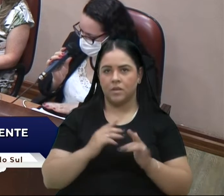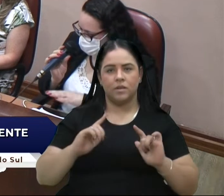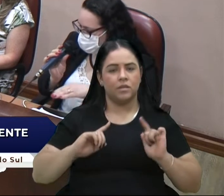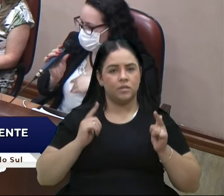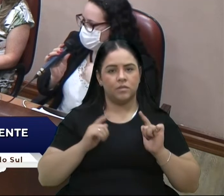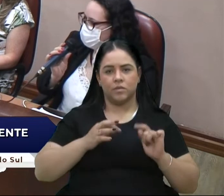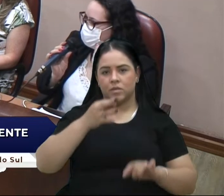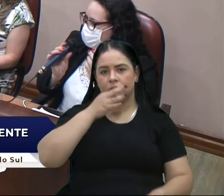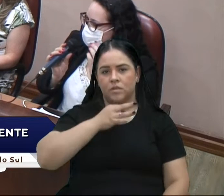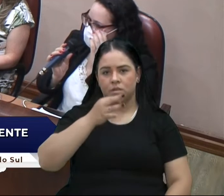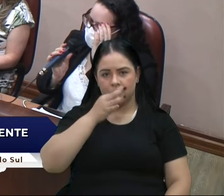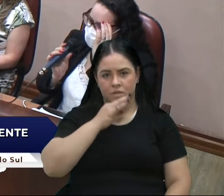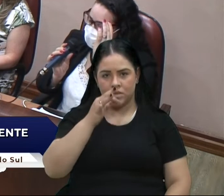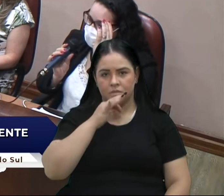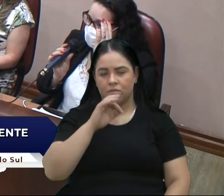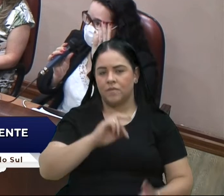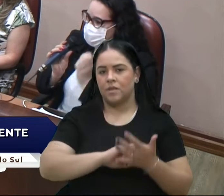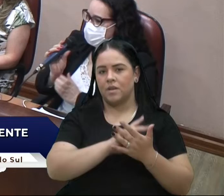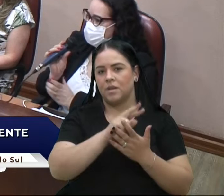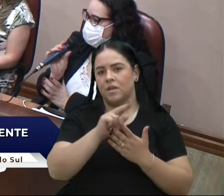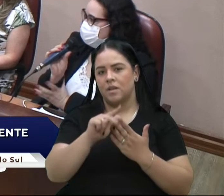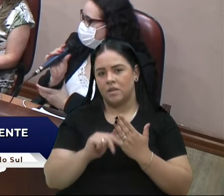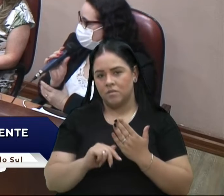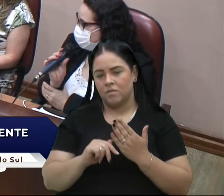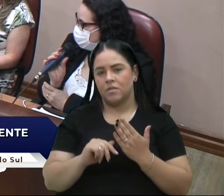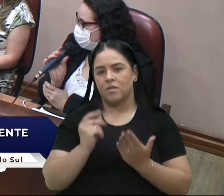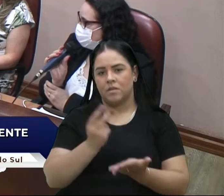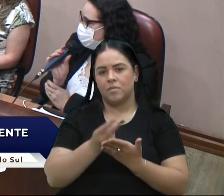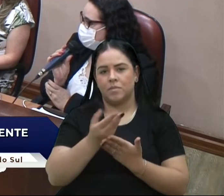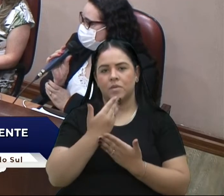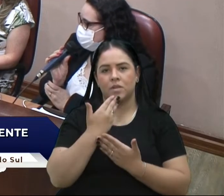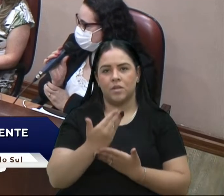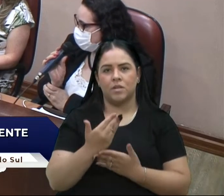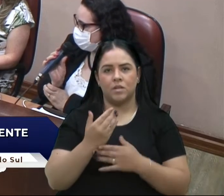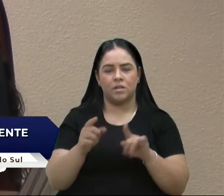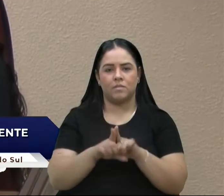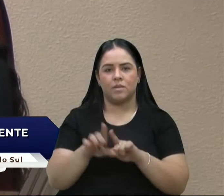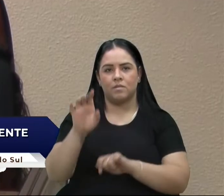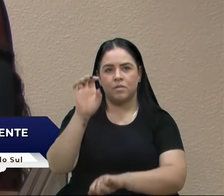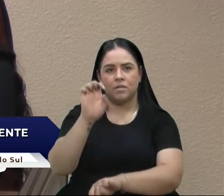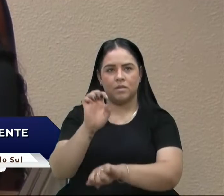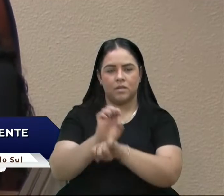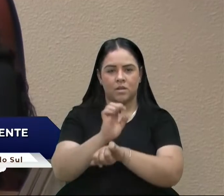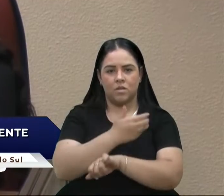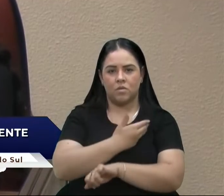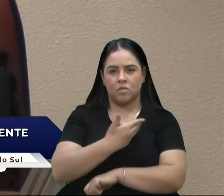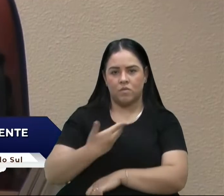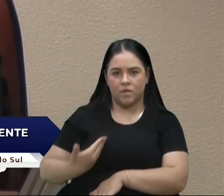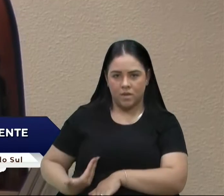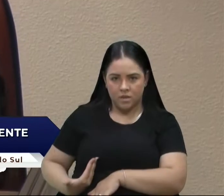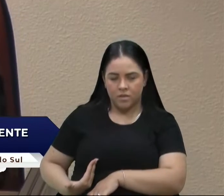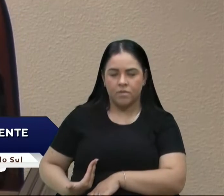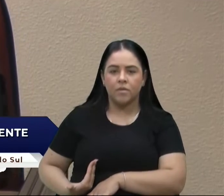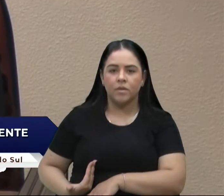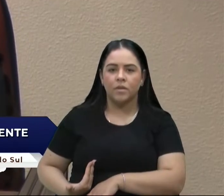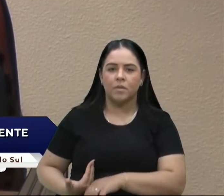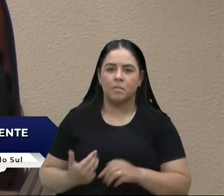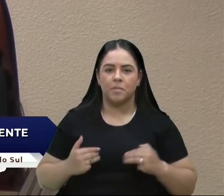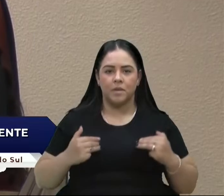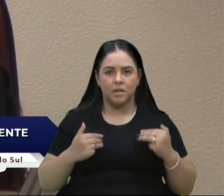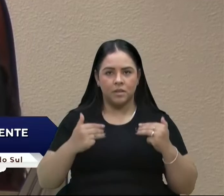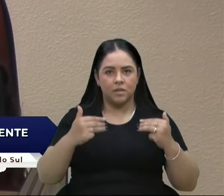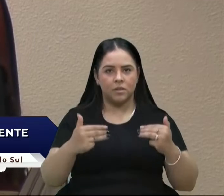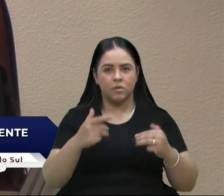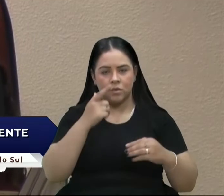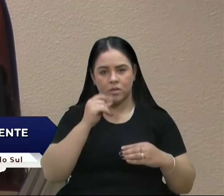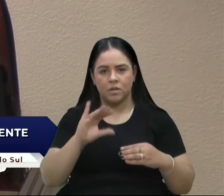de Caxias, por reiteradas vezes, fez essa solicitação, tanto a nível de Estado como a nível de Ministério, na questão de recompor